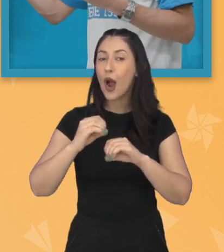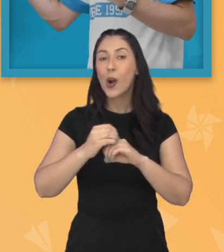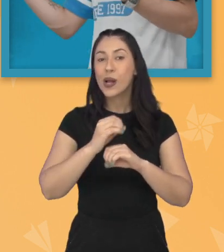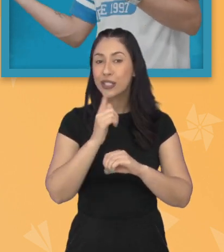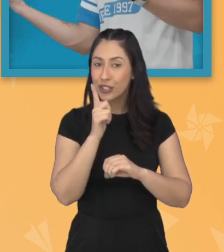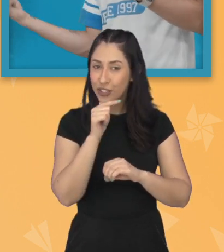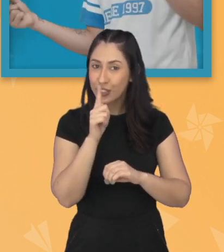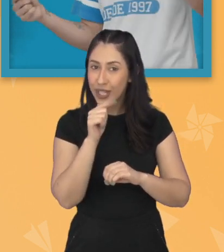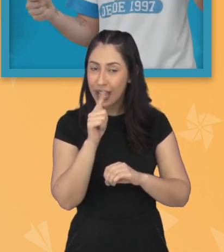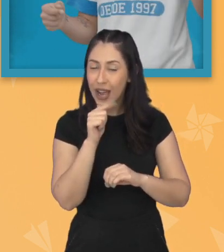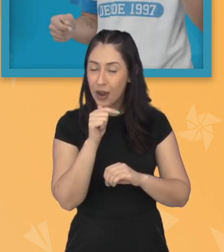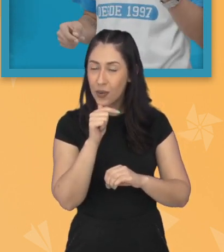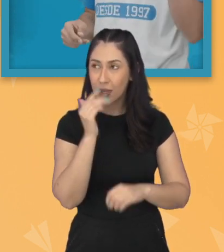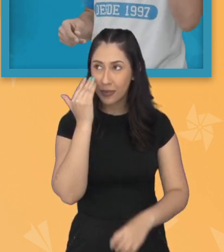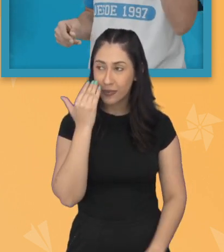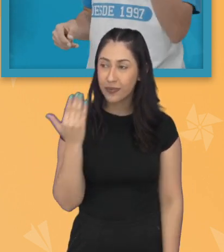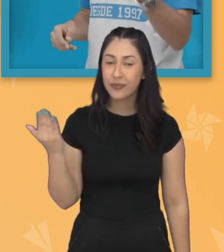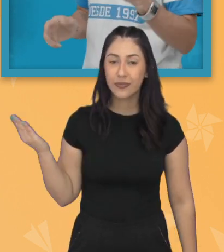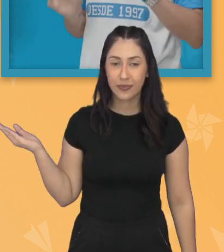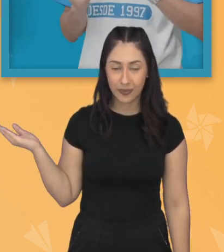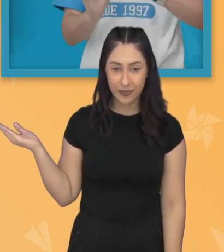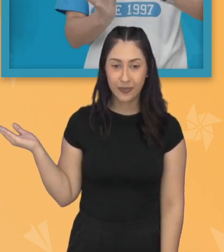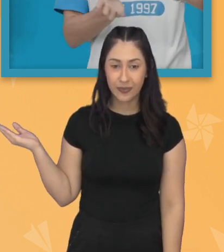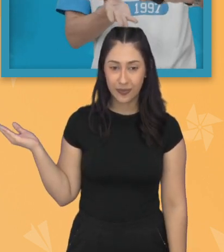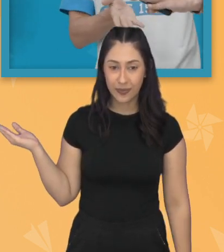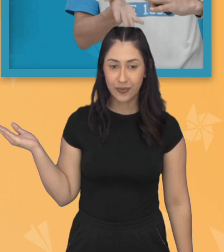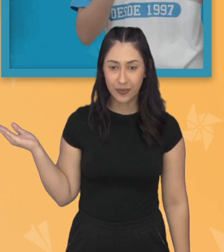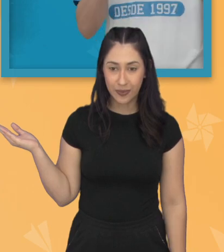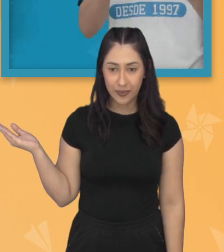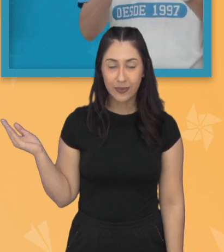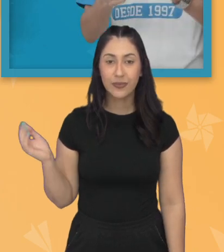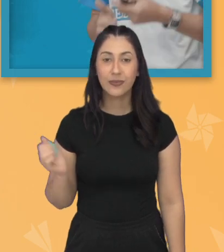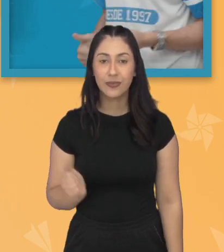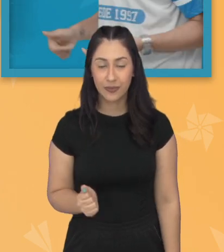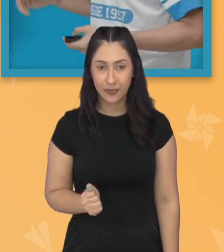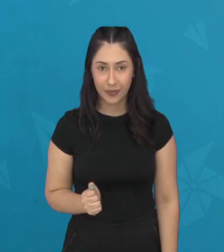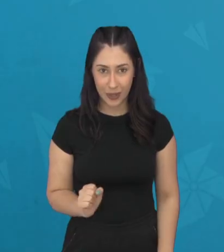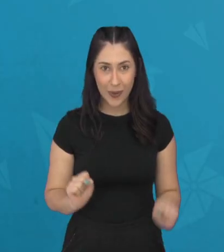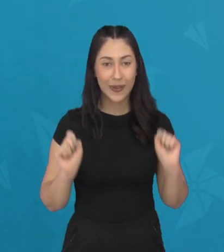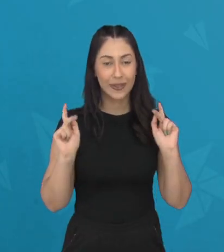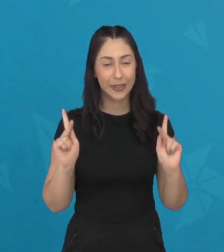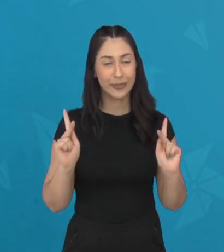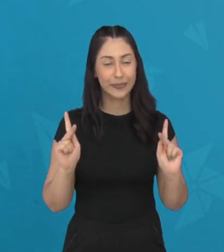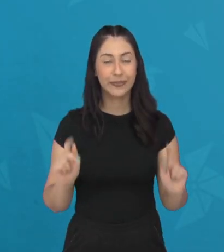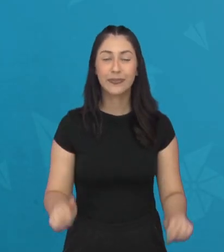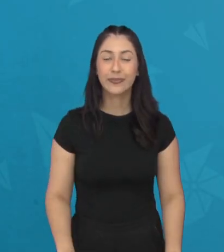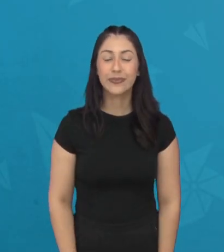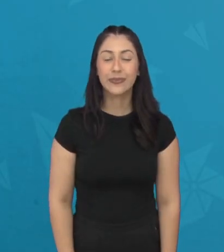formando o produto água, que a gente vai formar 2 moléculas de água a partir disso, tudo bem?